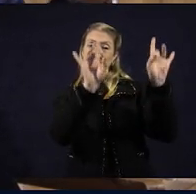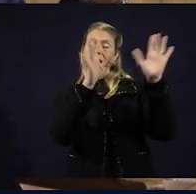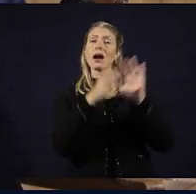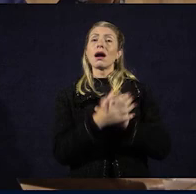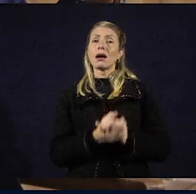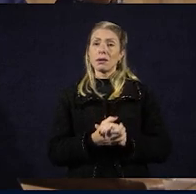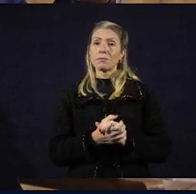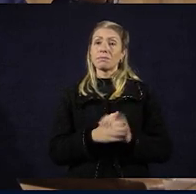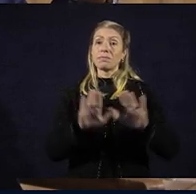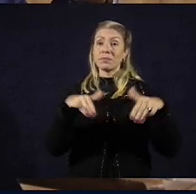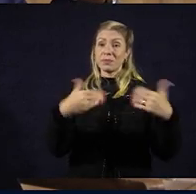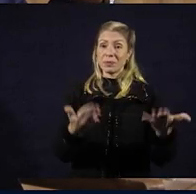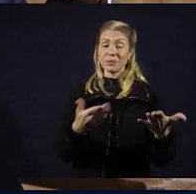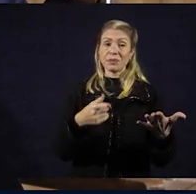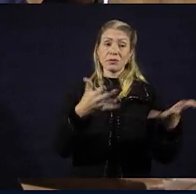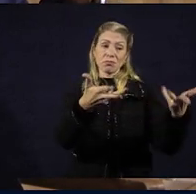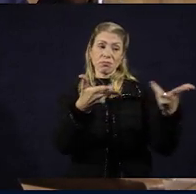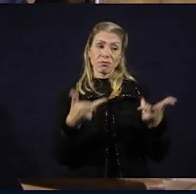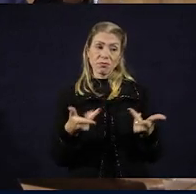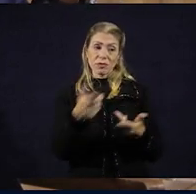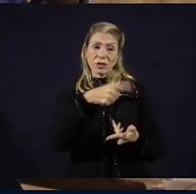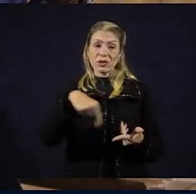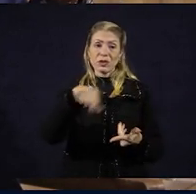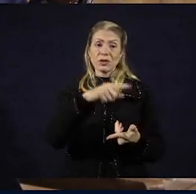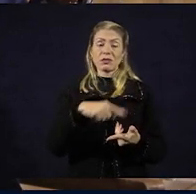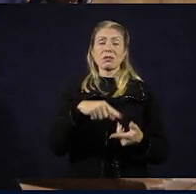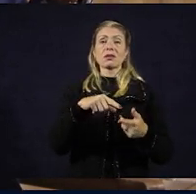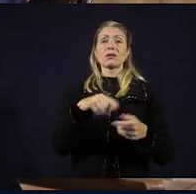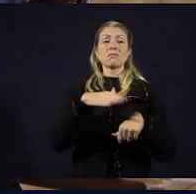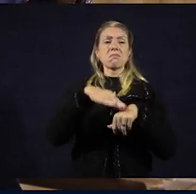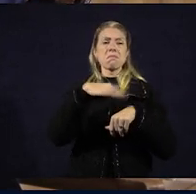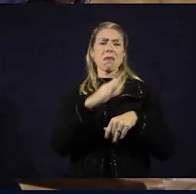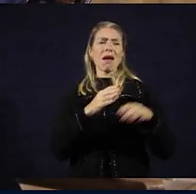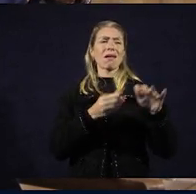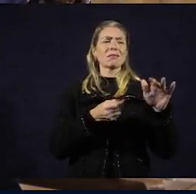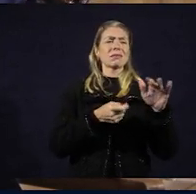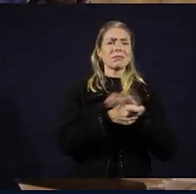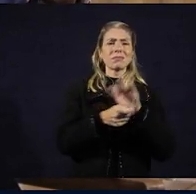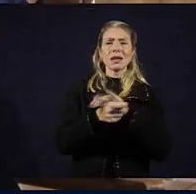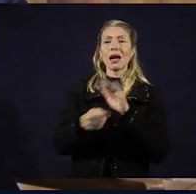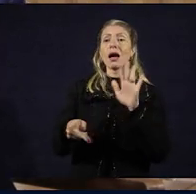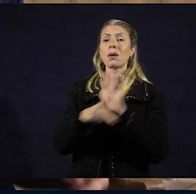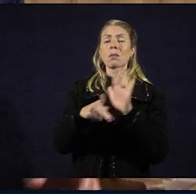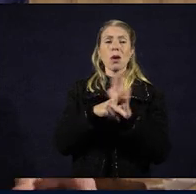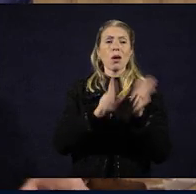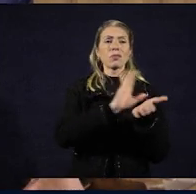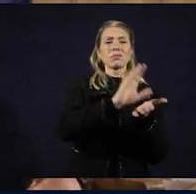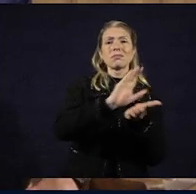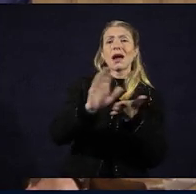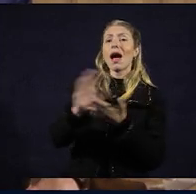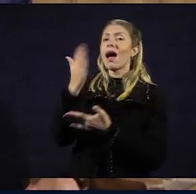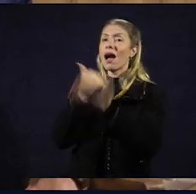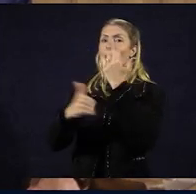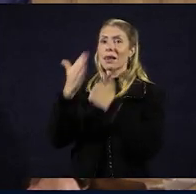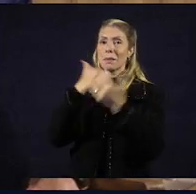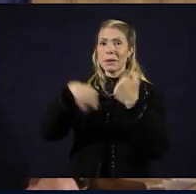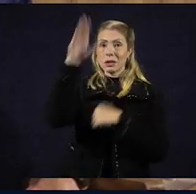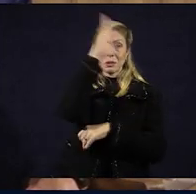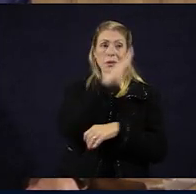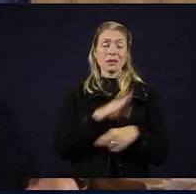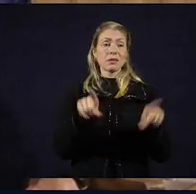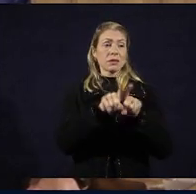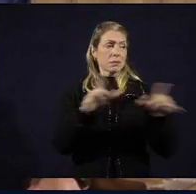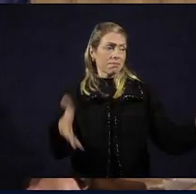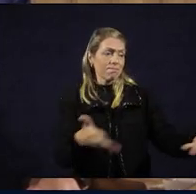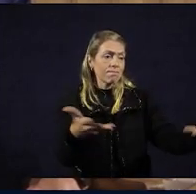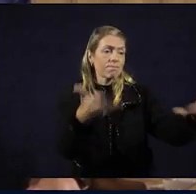trazer vocês que mais do que alimentam o Brasil trazem divisas para o Brasil promovem crescimento